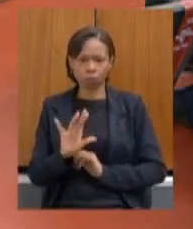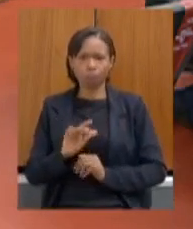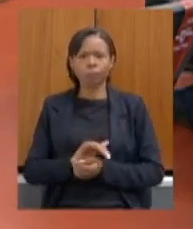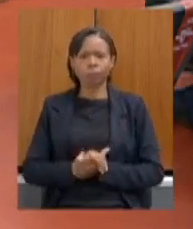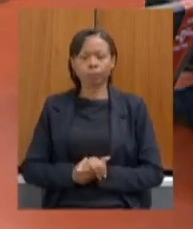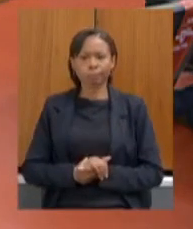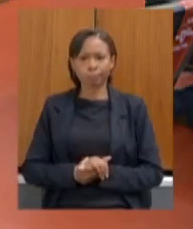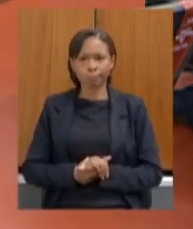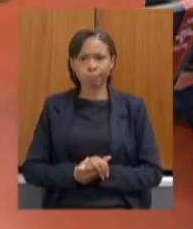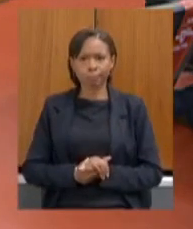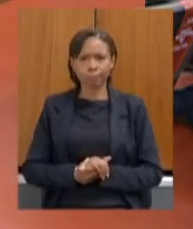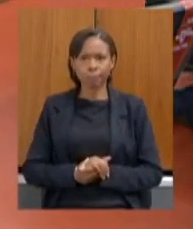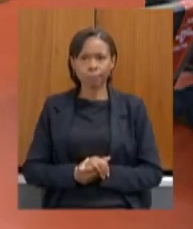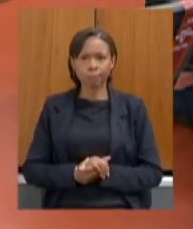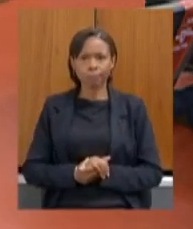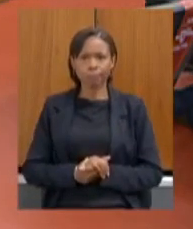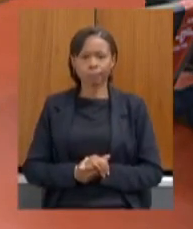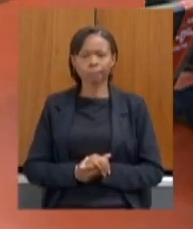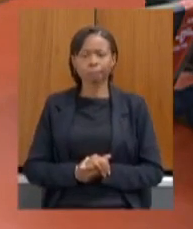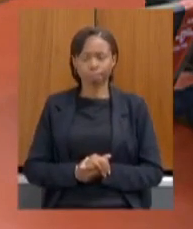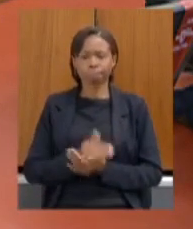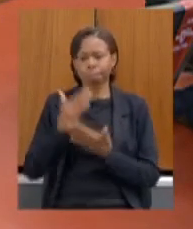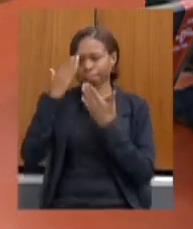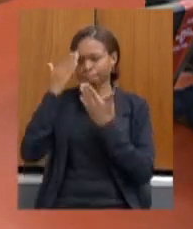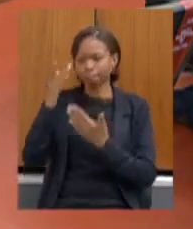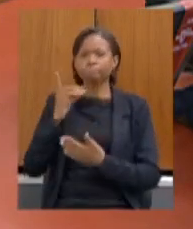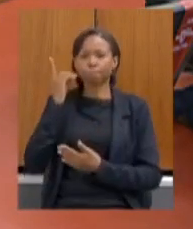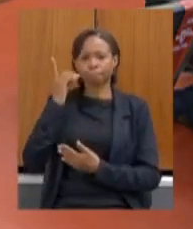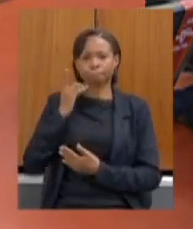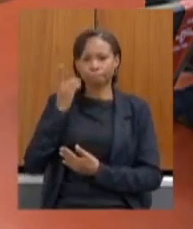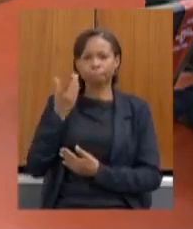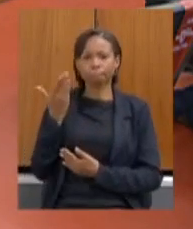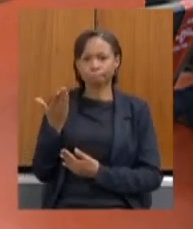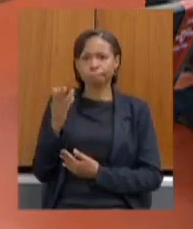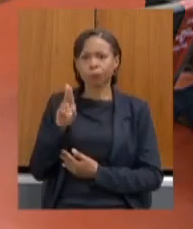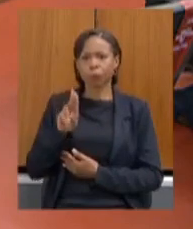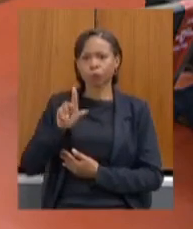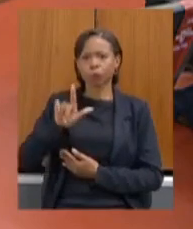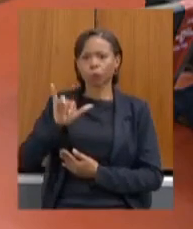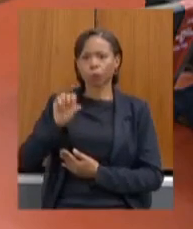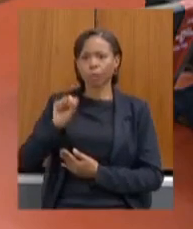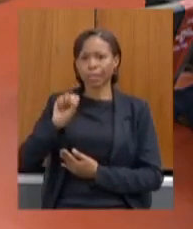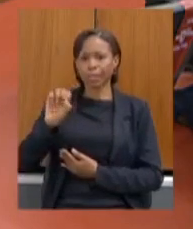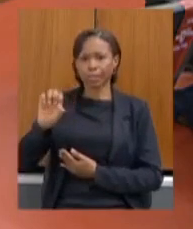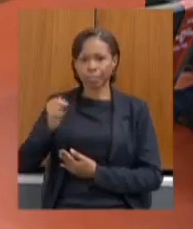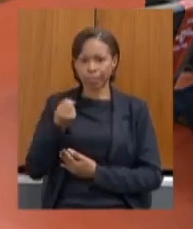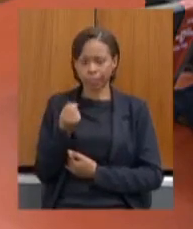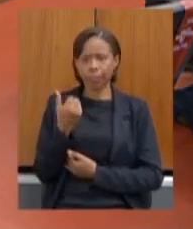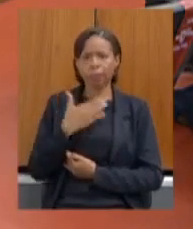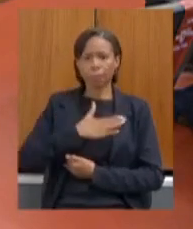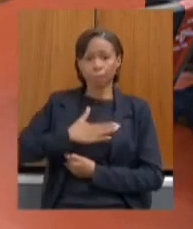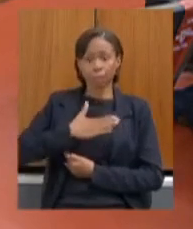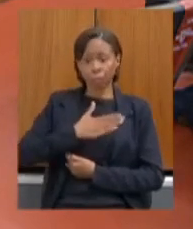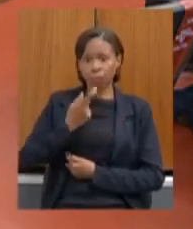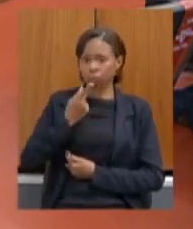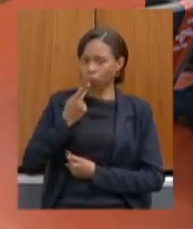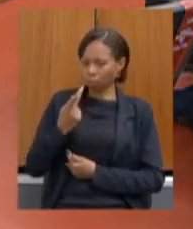secretário. Muito obrigado, deputado Ulisses. É prazer falar com o senhor.